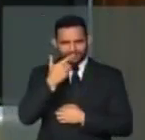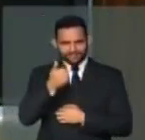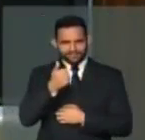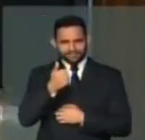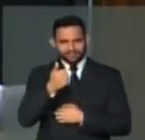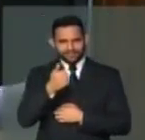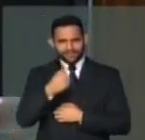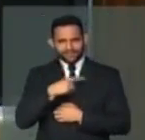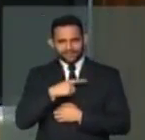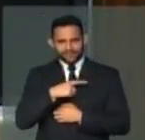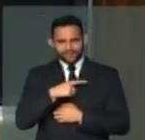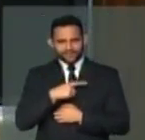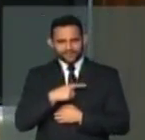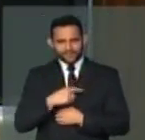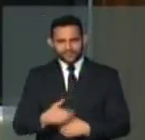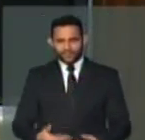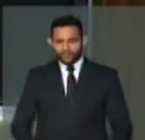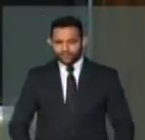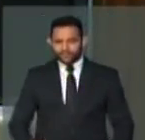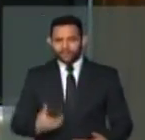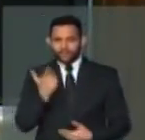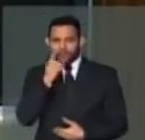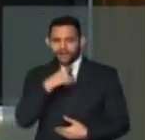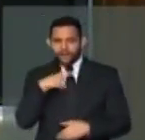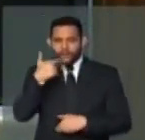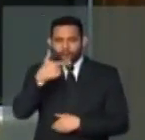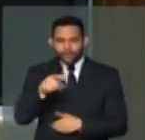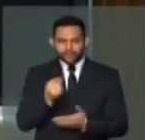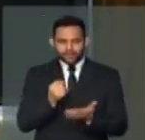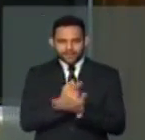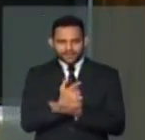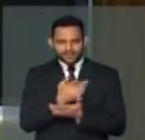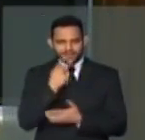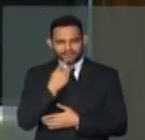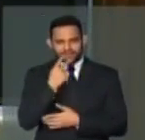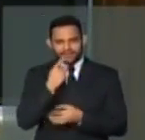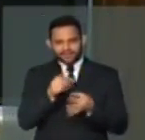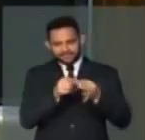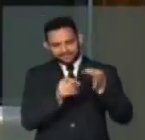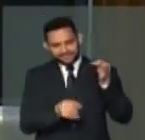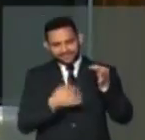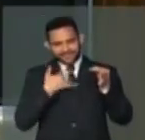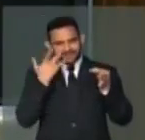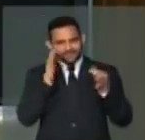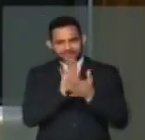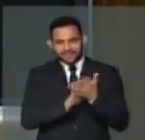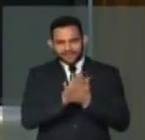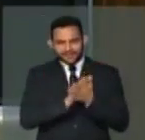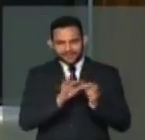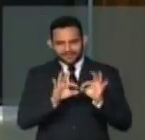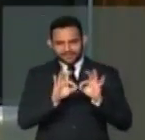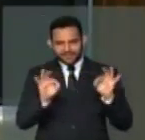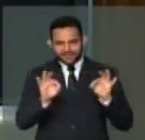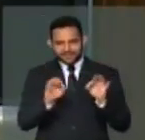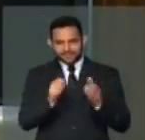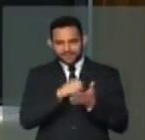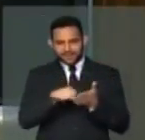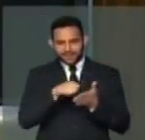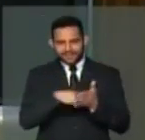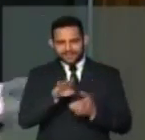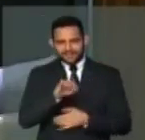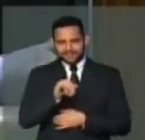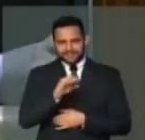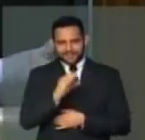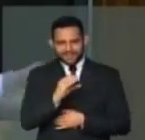um short, e depois eu ganhei outro presente. Eu não vou dizer de quem foi esse aqui. Ganhei um presente e uma caneta Bic.